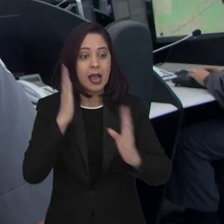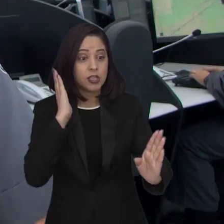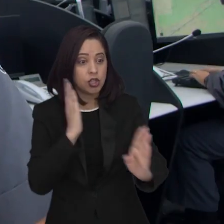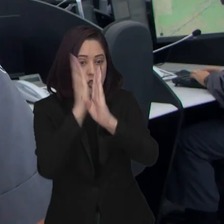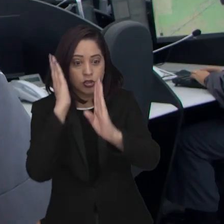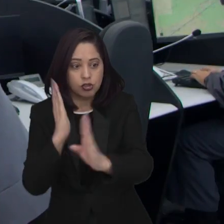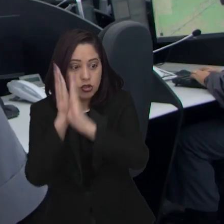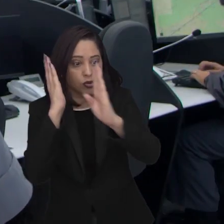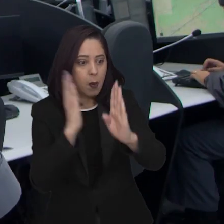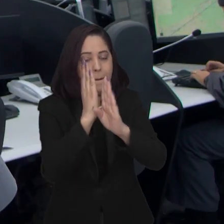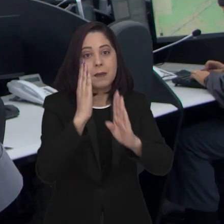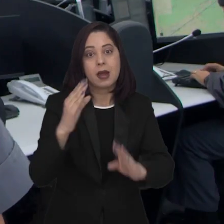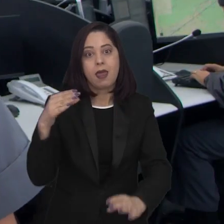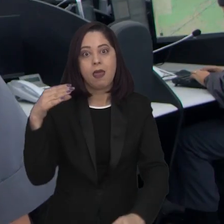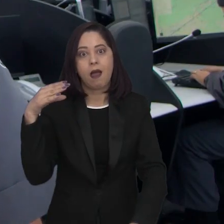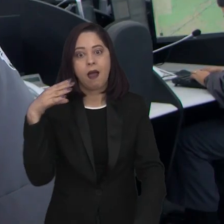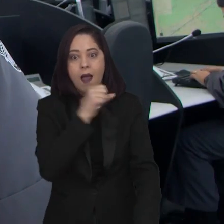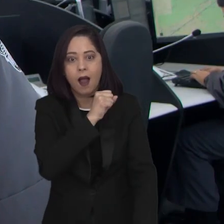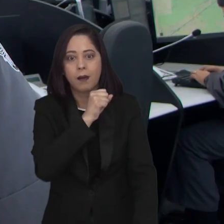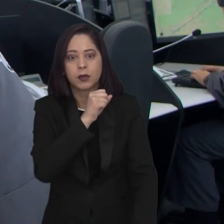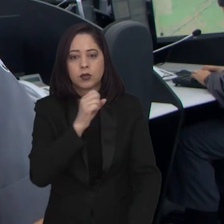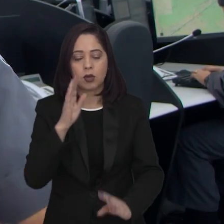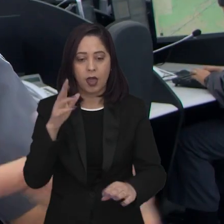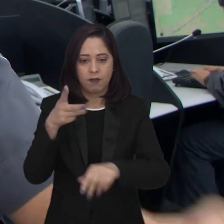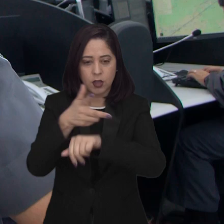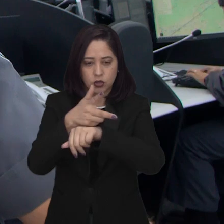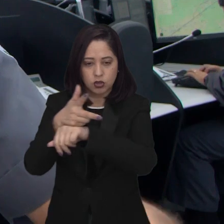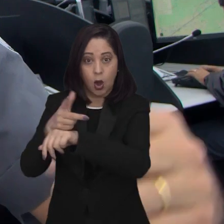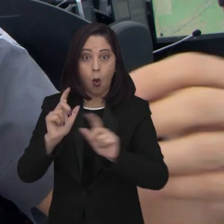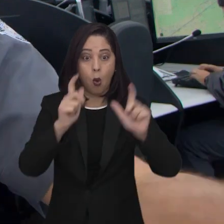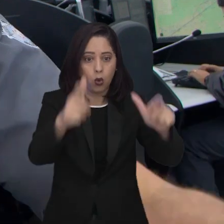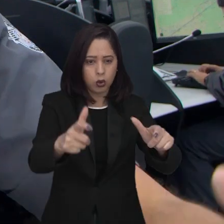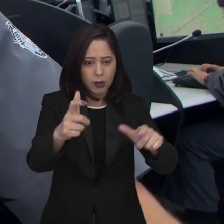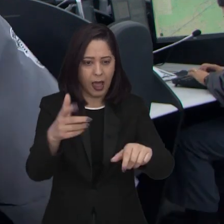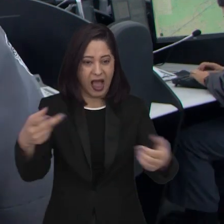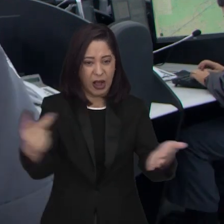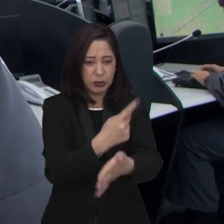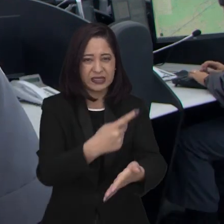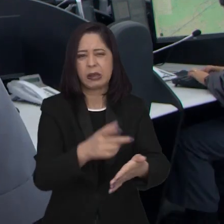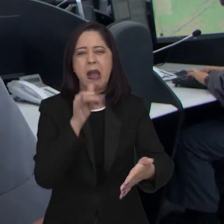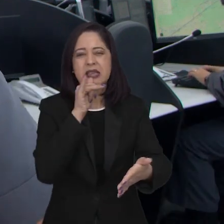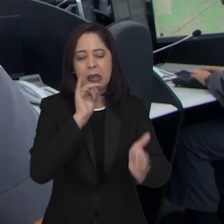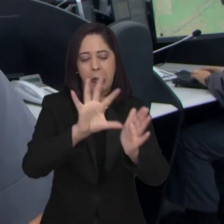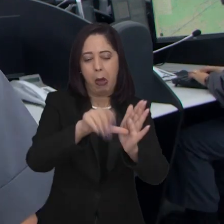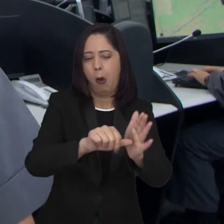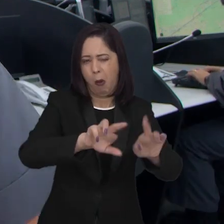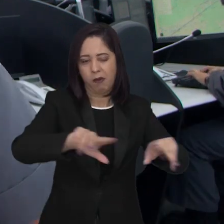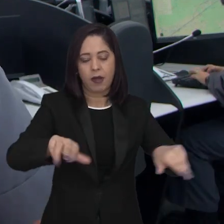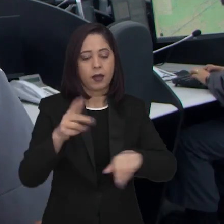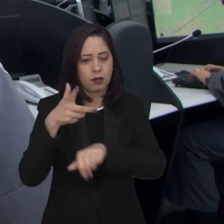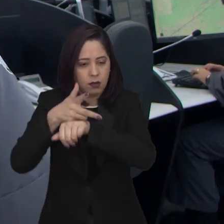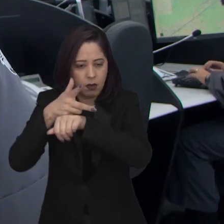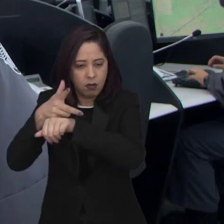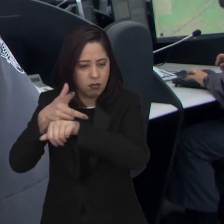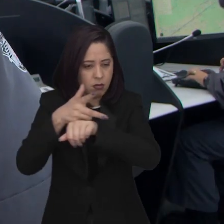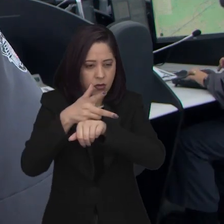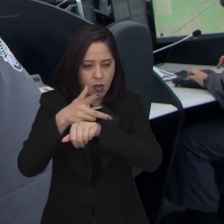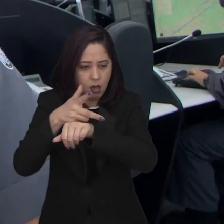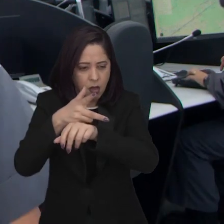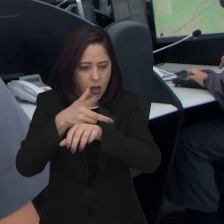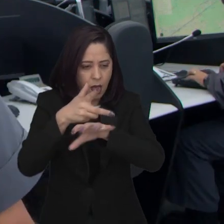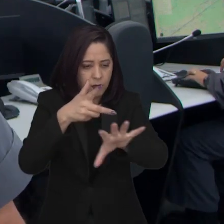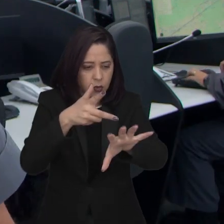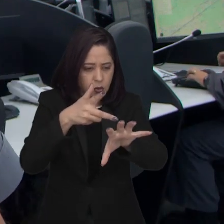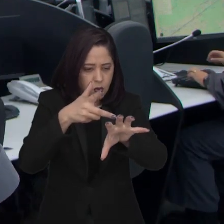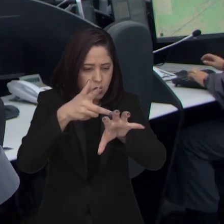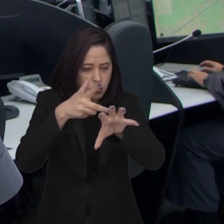no atendimento de ocorrências com imagens do local dessas ocorrências. Então, nós integramos aqui as câmeras